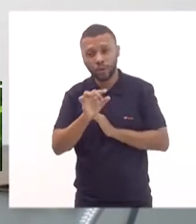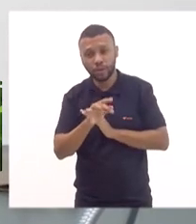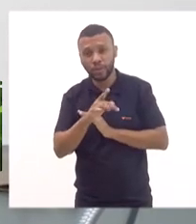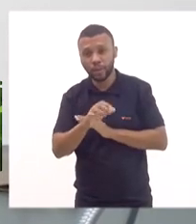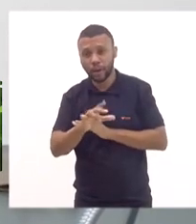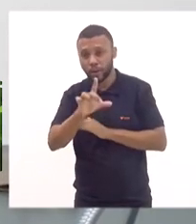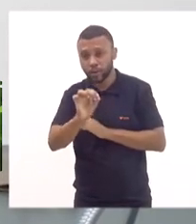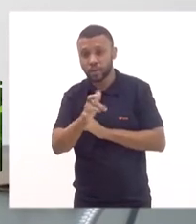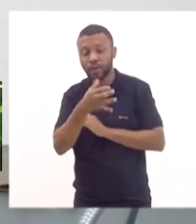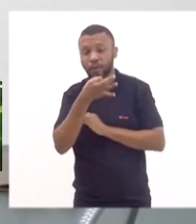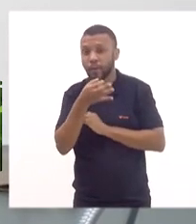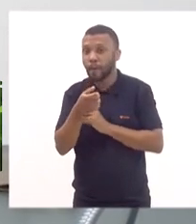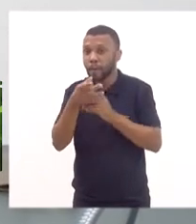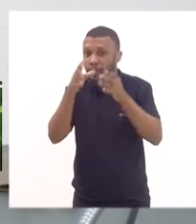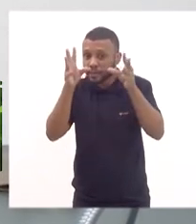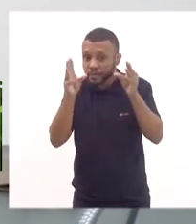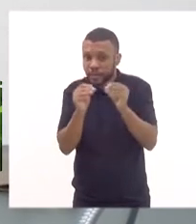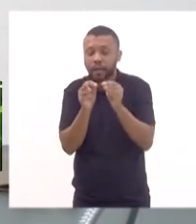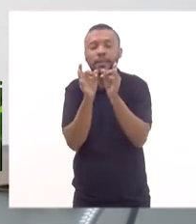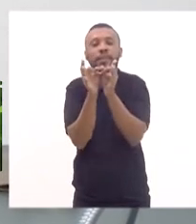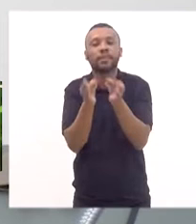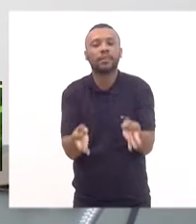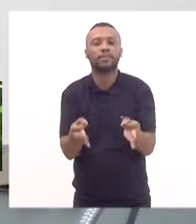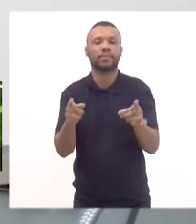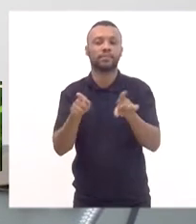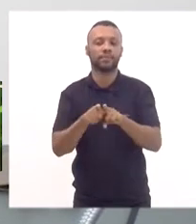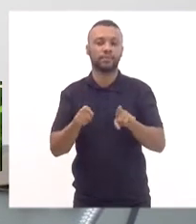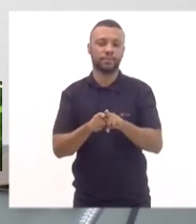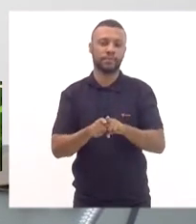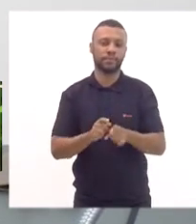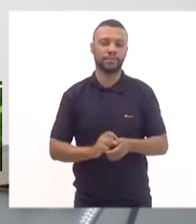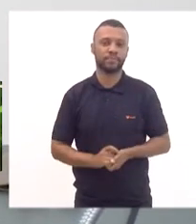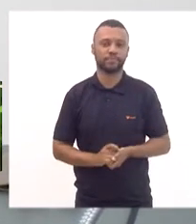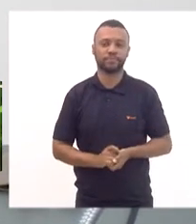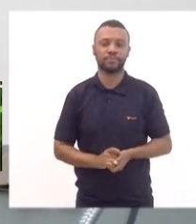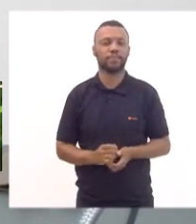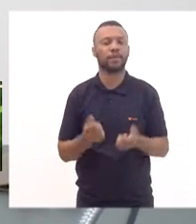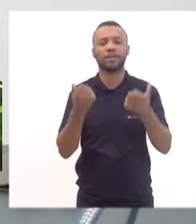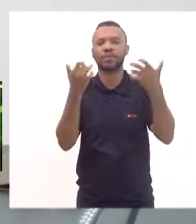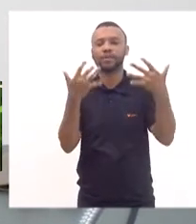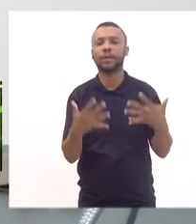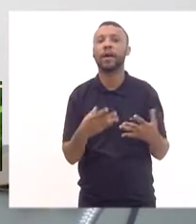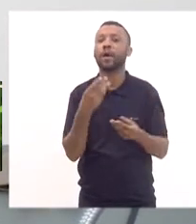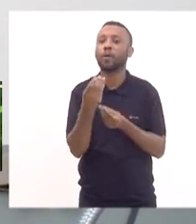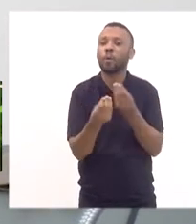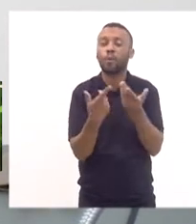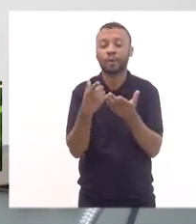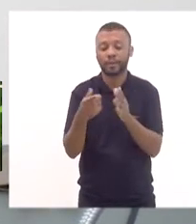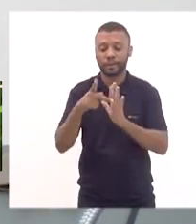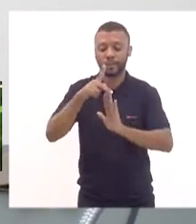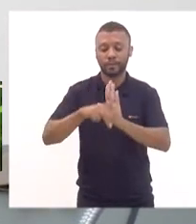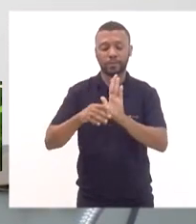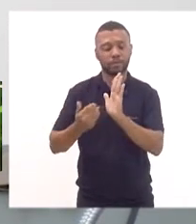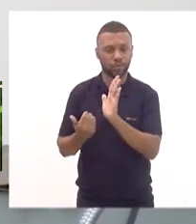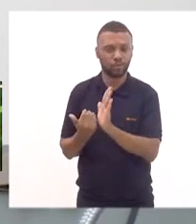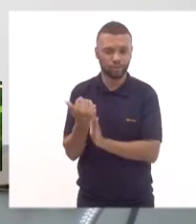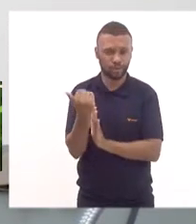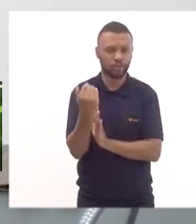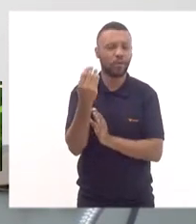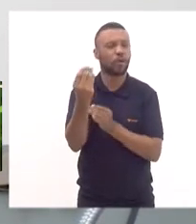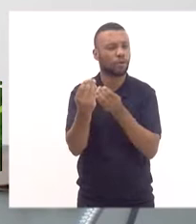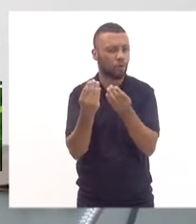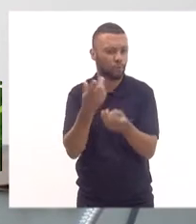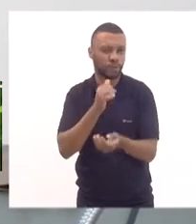observação muito pontual e muito simples, né, para dizer como é que esse projeto nasce. Né? Nós estamos aqui